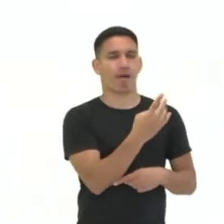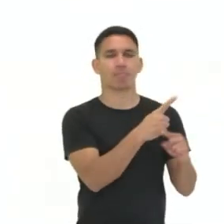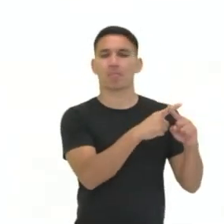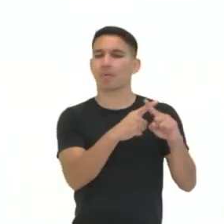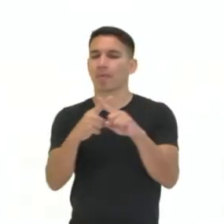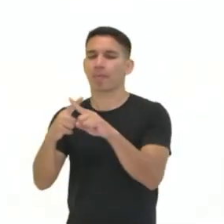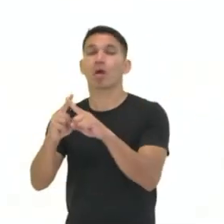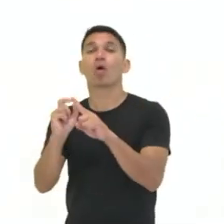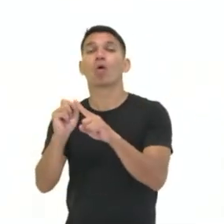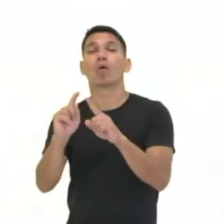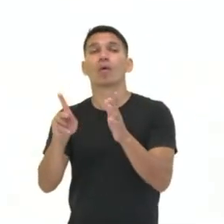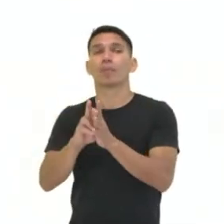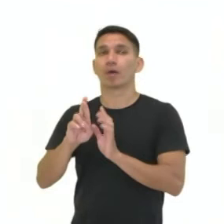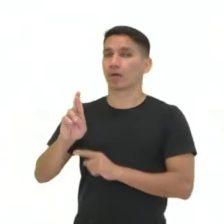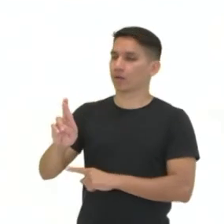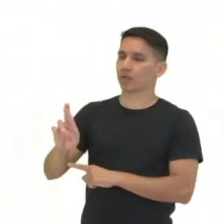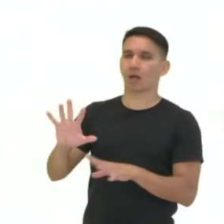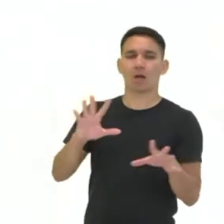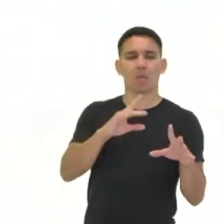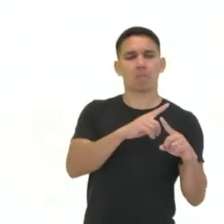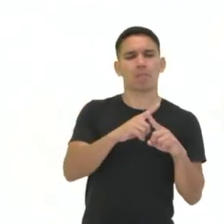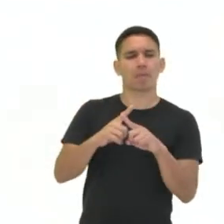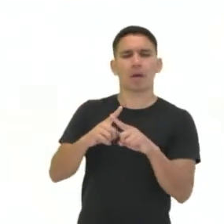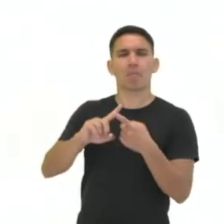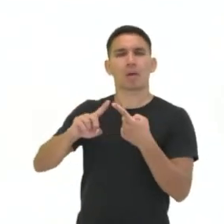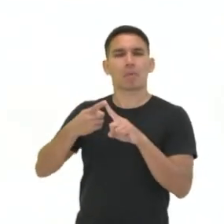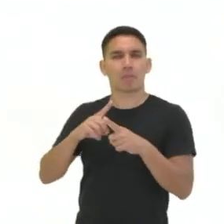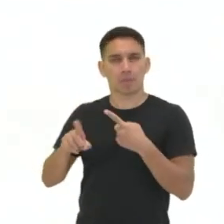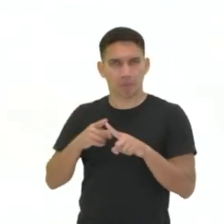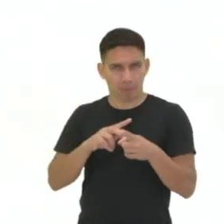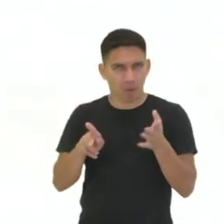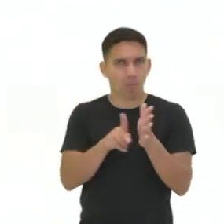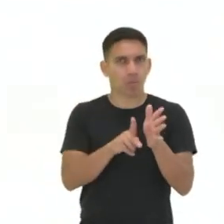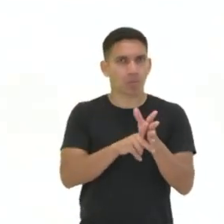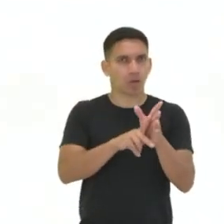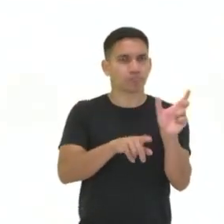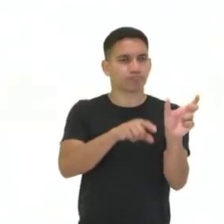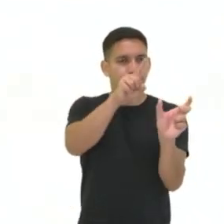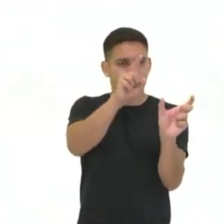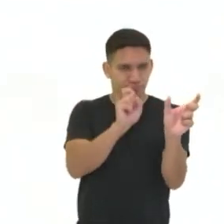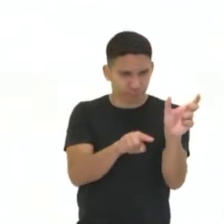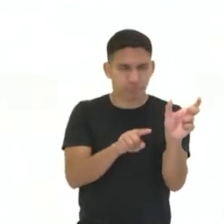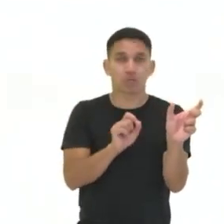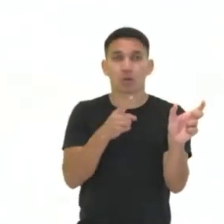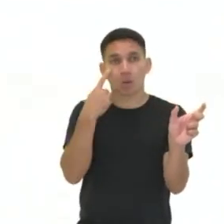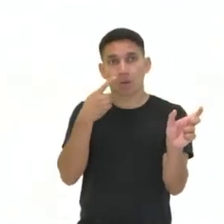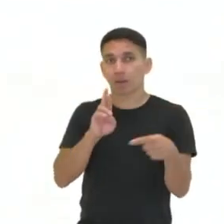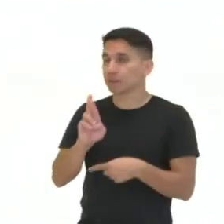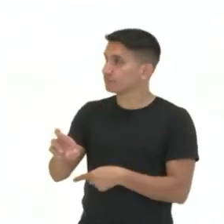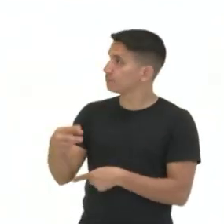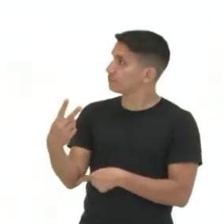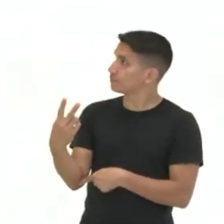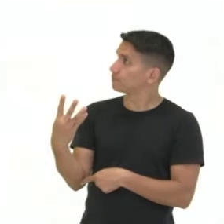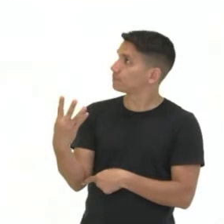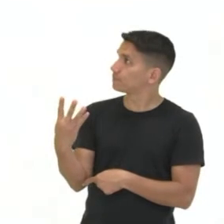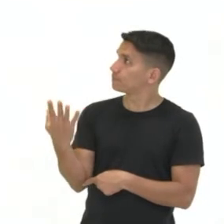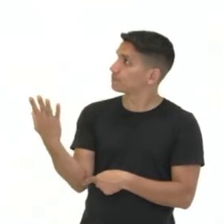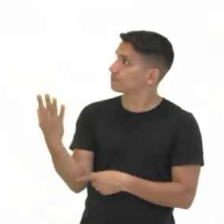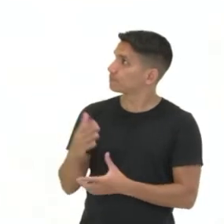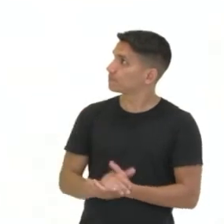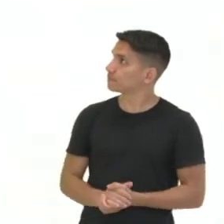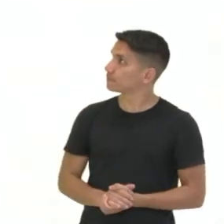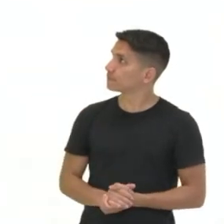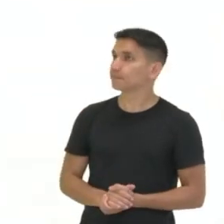esse valor me dá, essa multiplicação pelo princípio multiplicativo, me dá um resultado de